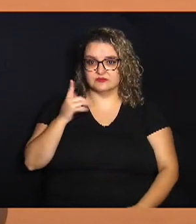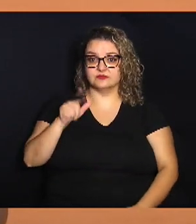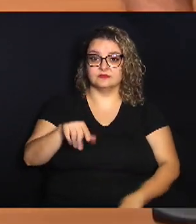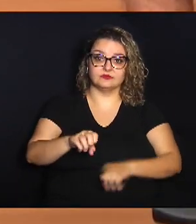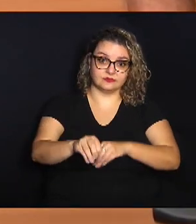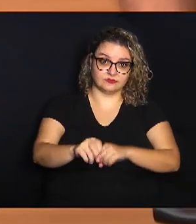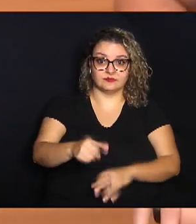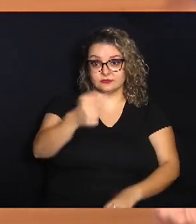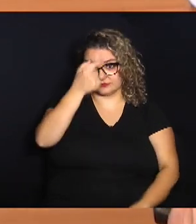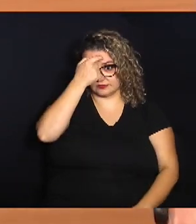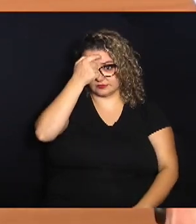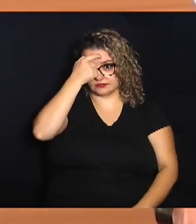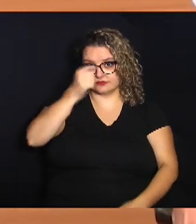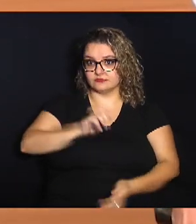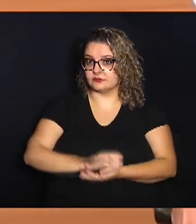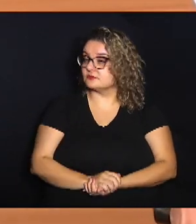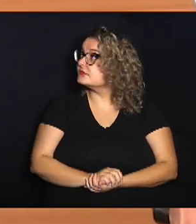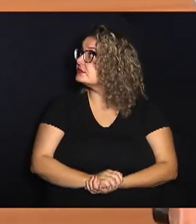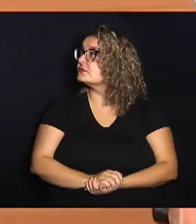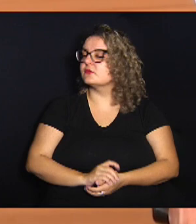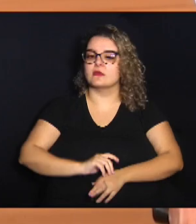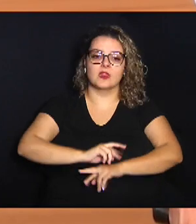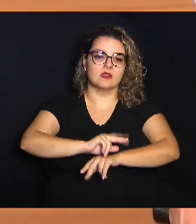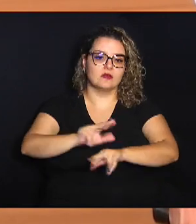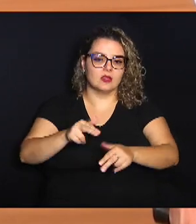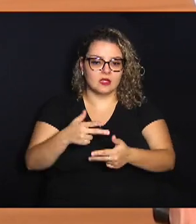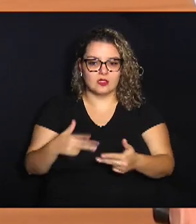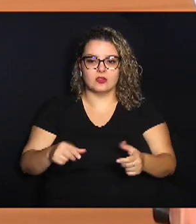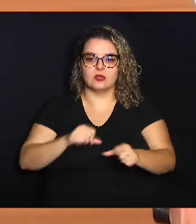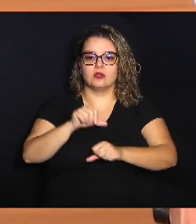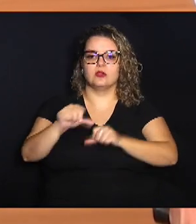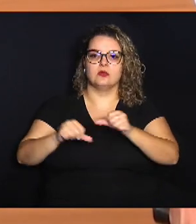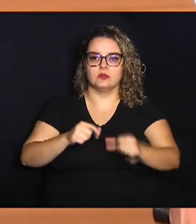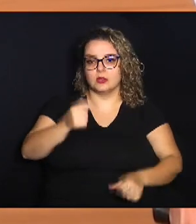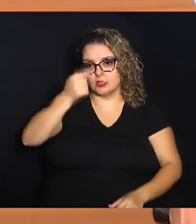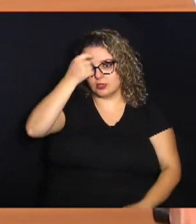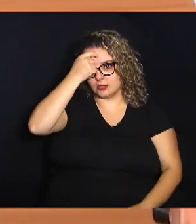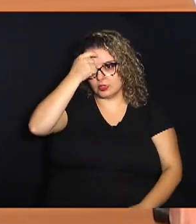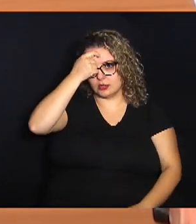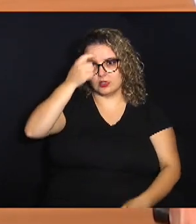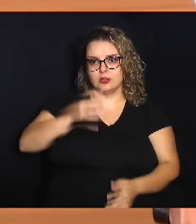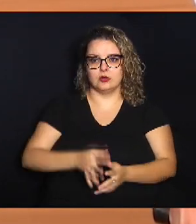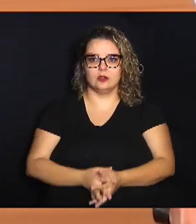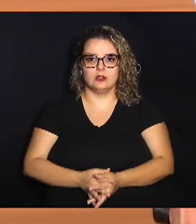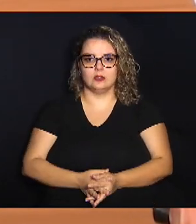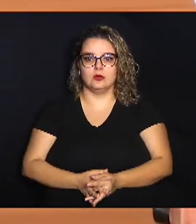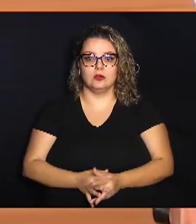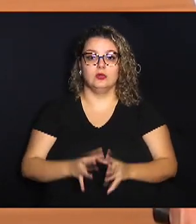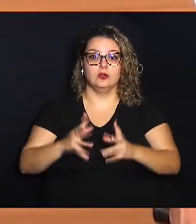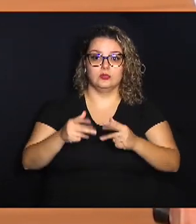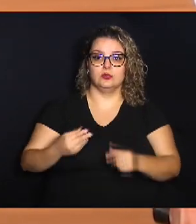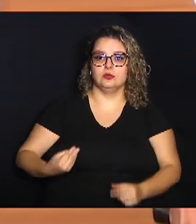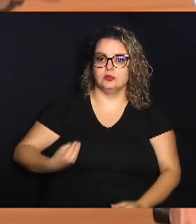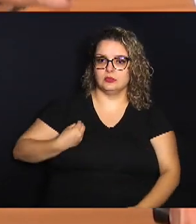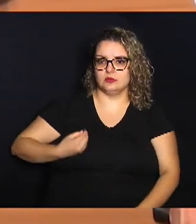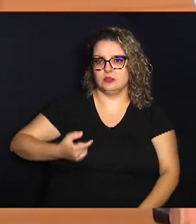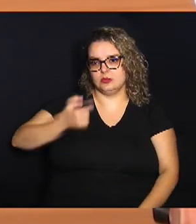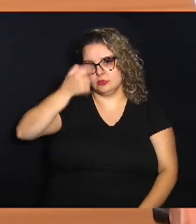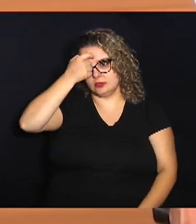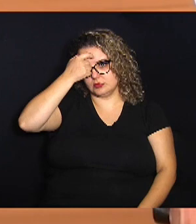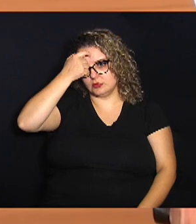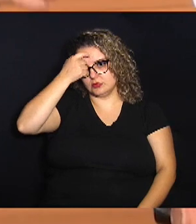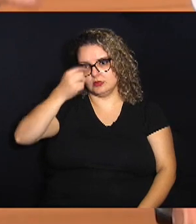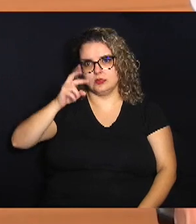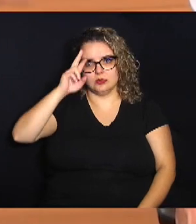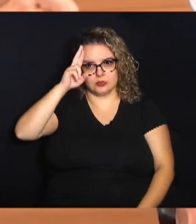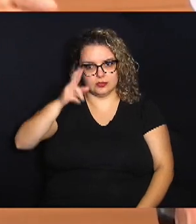da conscientização. Tem uma série de coisas que a gente precisaria mudar com a conscientização. Eu acho assim, tudo na vida é conscientização. O senhor muito bem